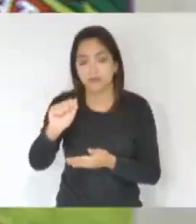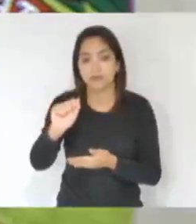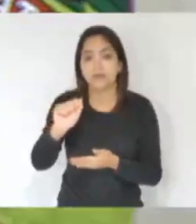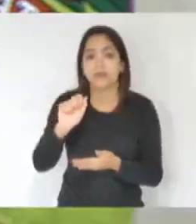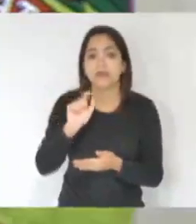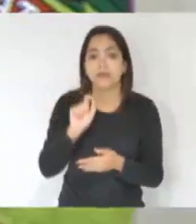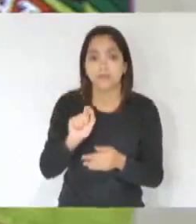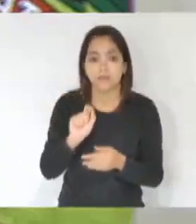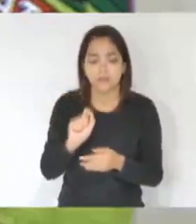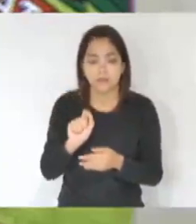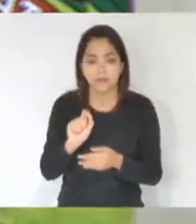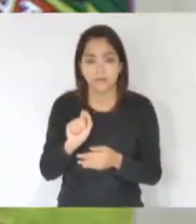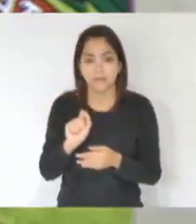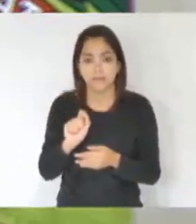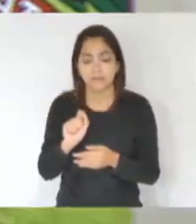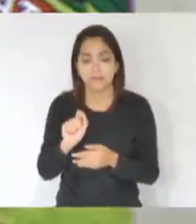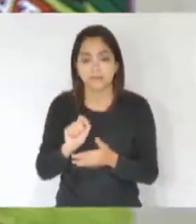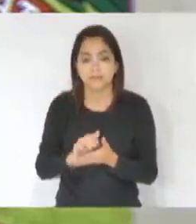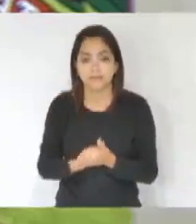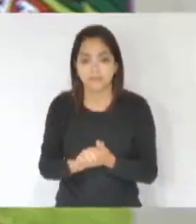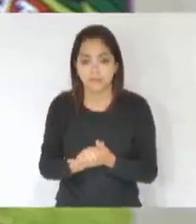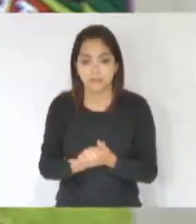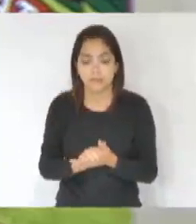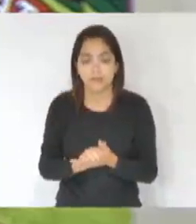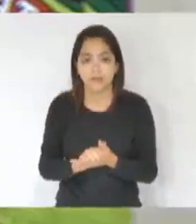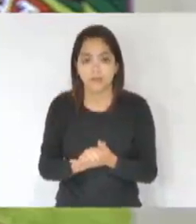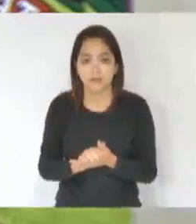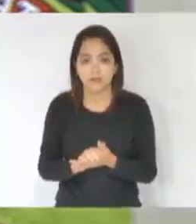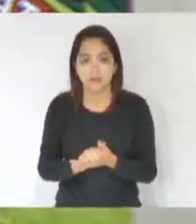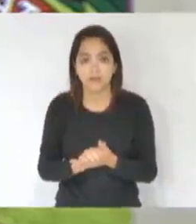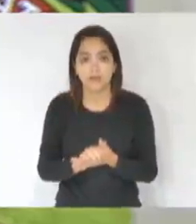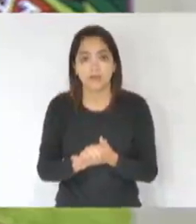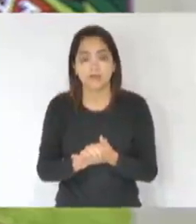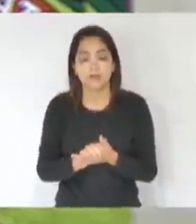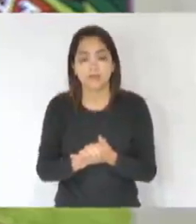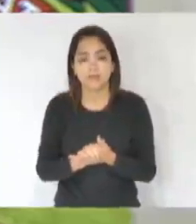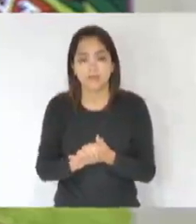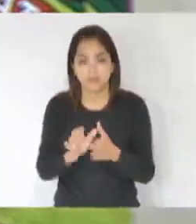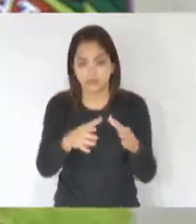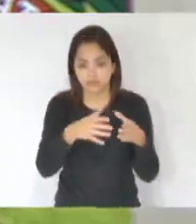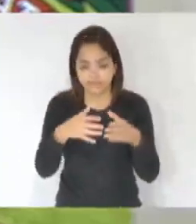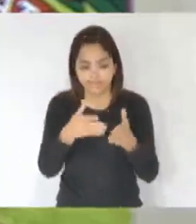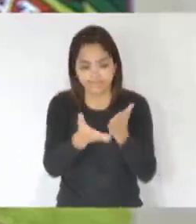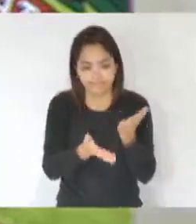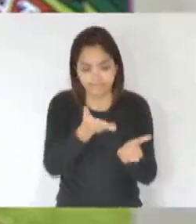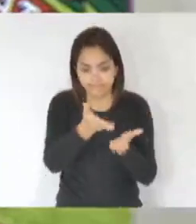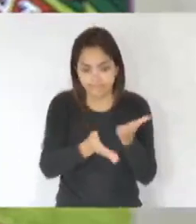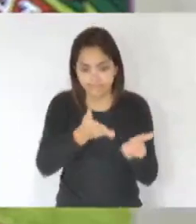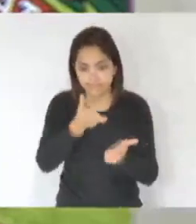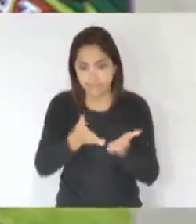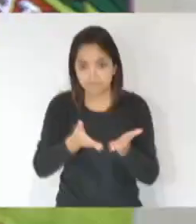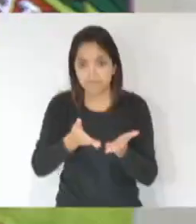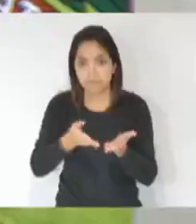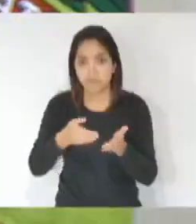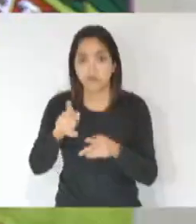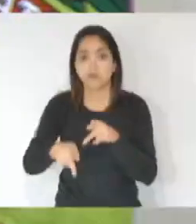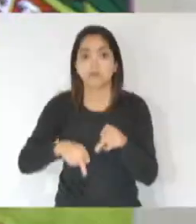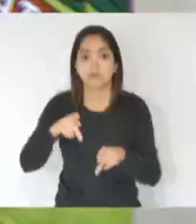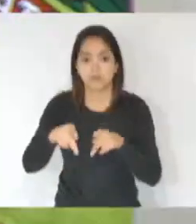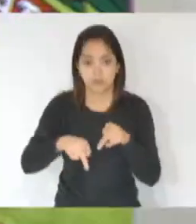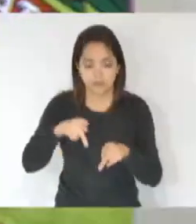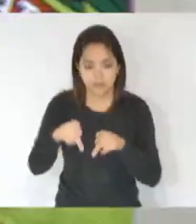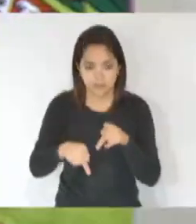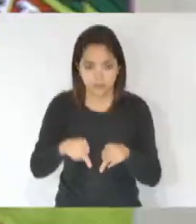se refere à habilitação das unidades para atendimento ao cidadão. Nós temos uma